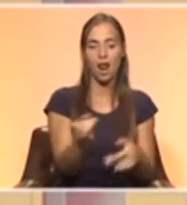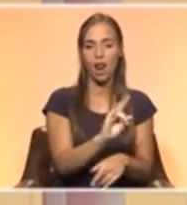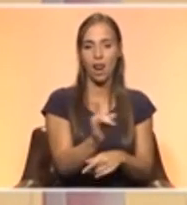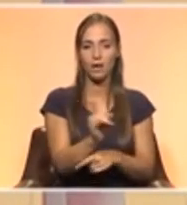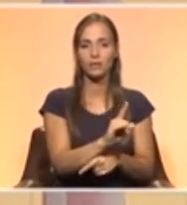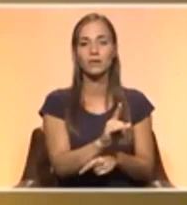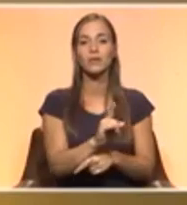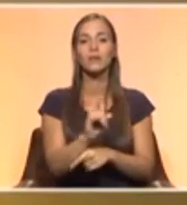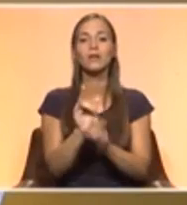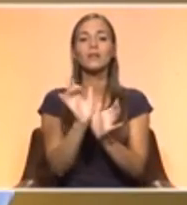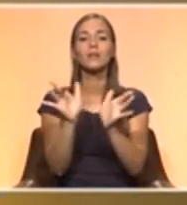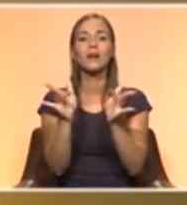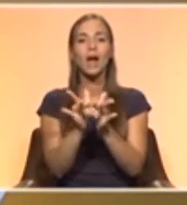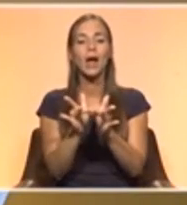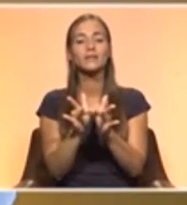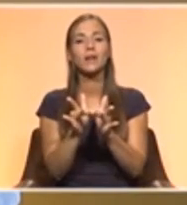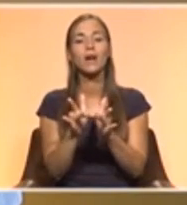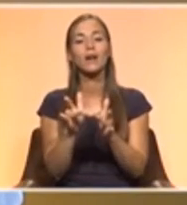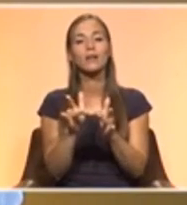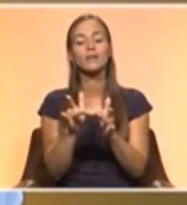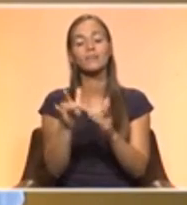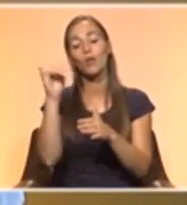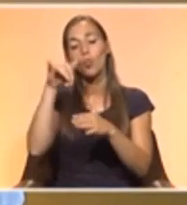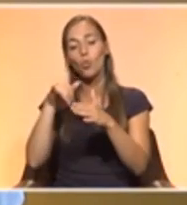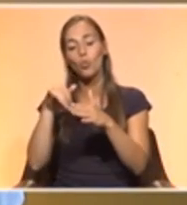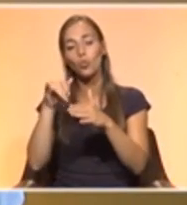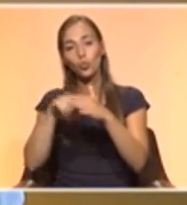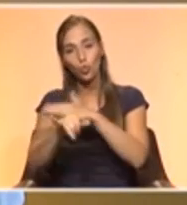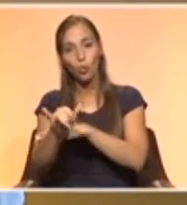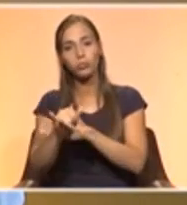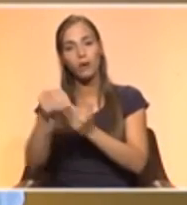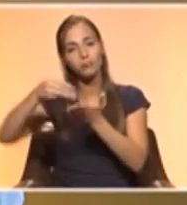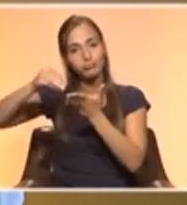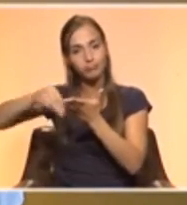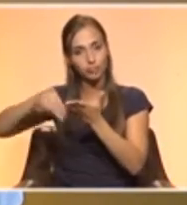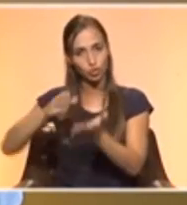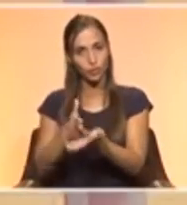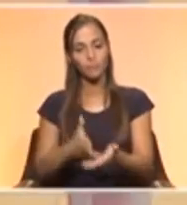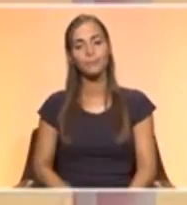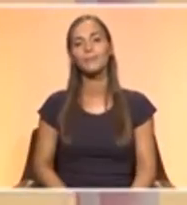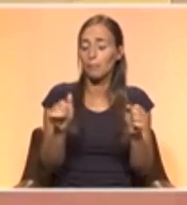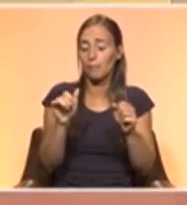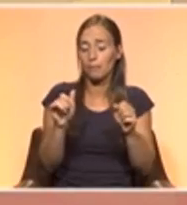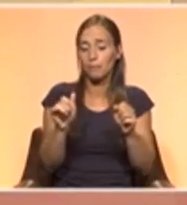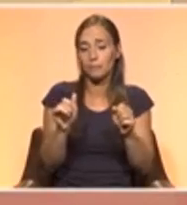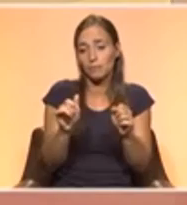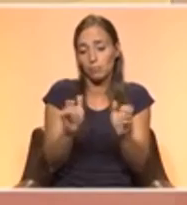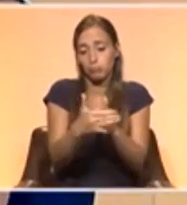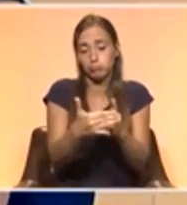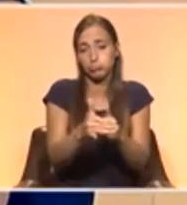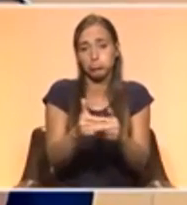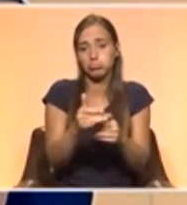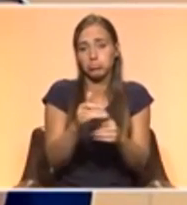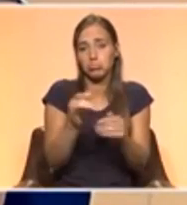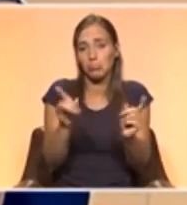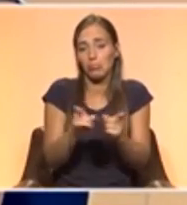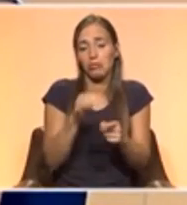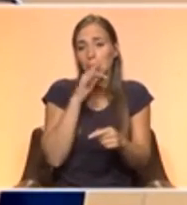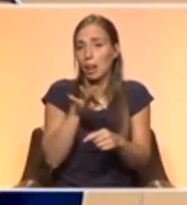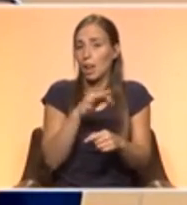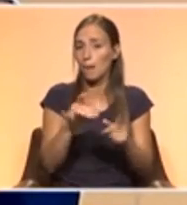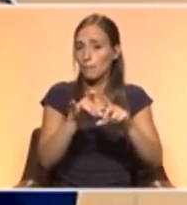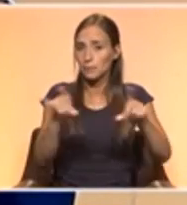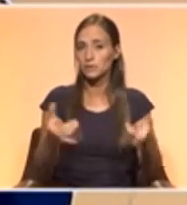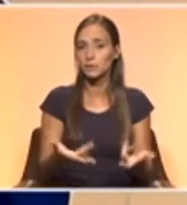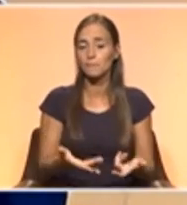caso do YouTube é subscritores e visualizações para rank é do Website Sim já vamos regressar à universidade nova de Lisboa também empresários Vasco tão bem